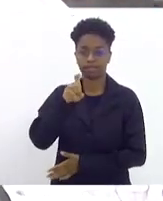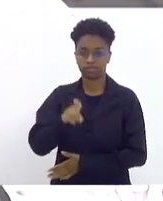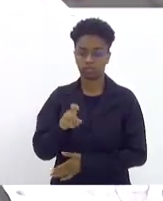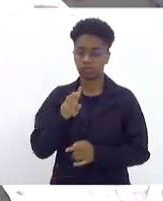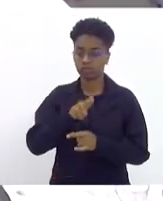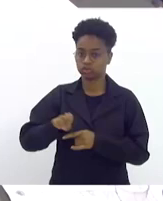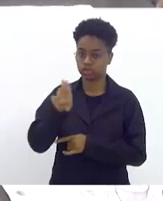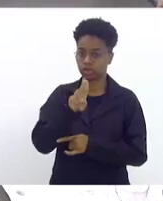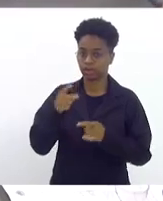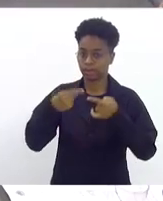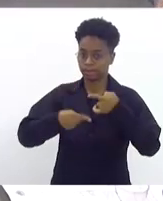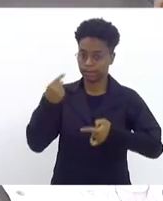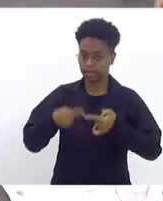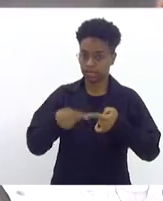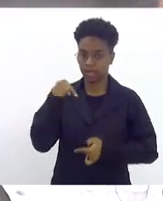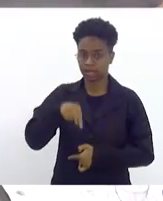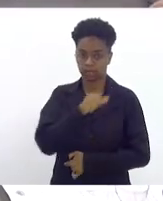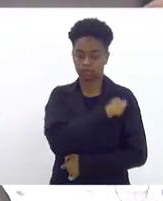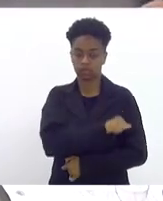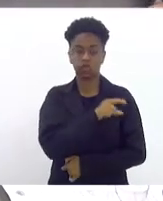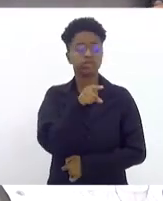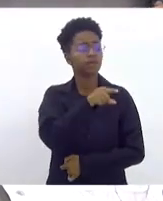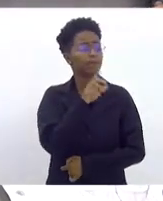o projeto tinha saído